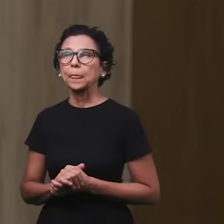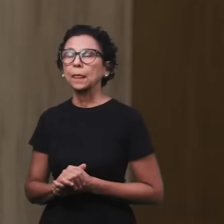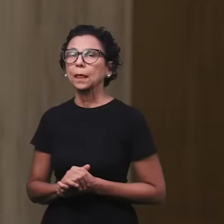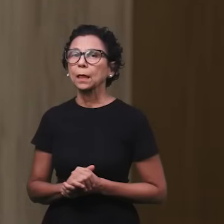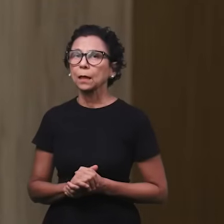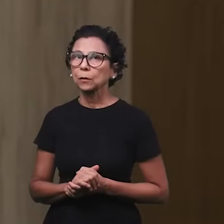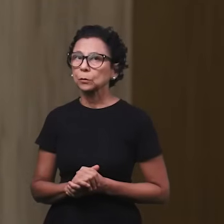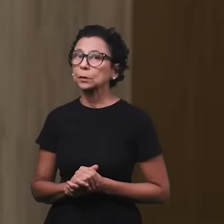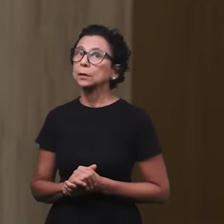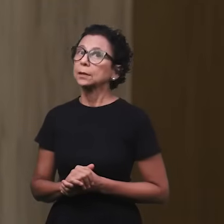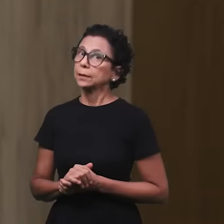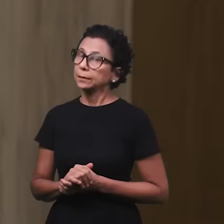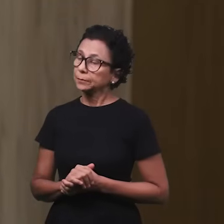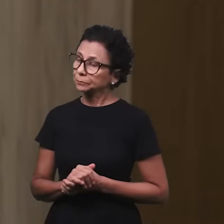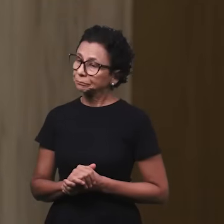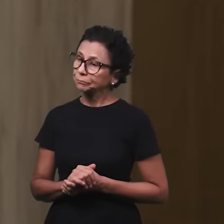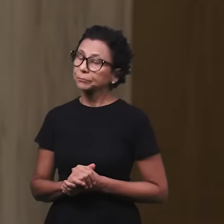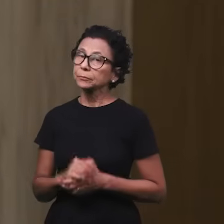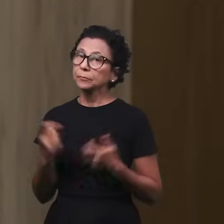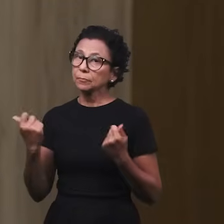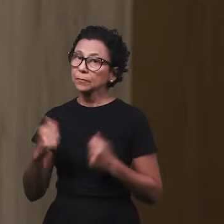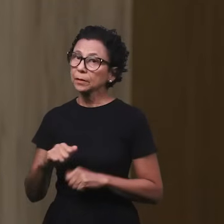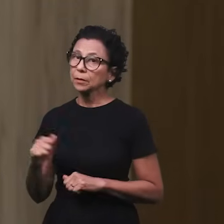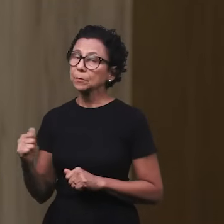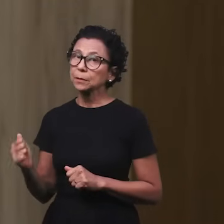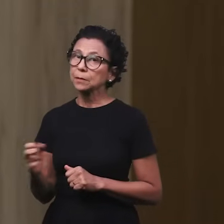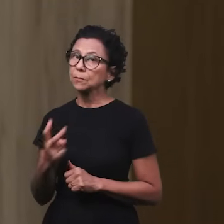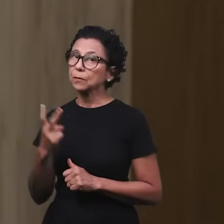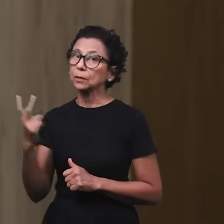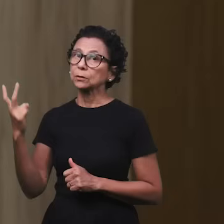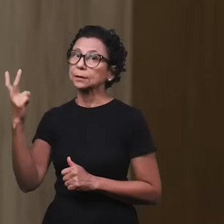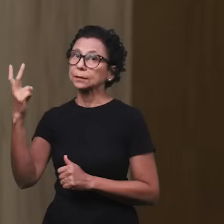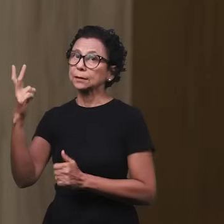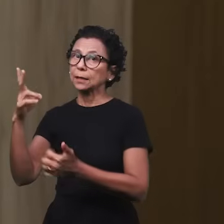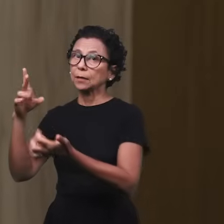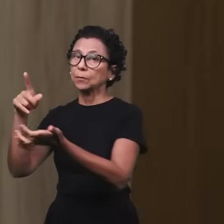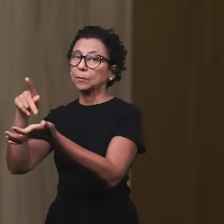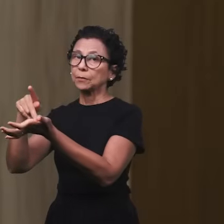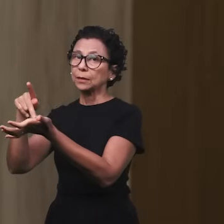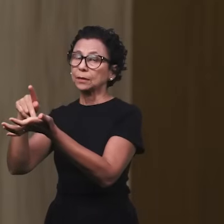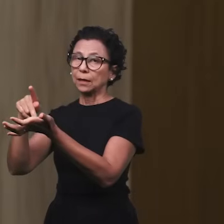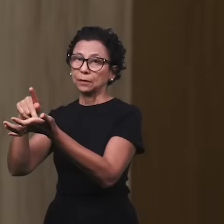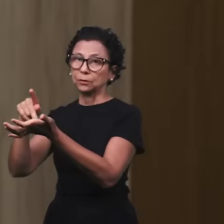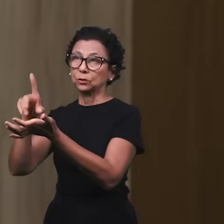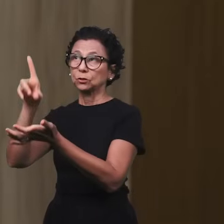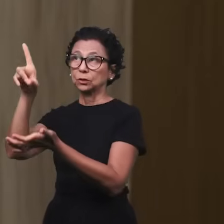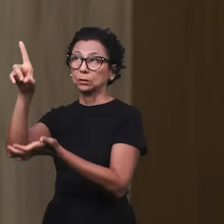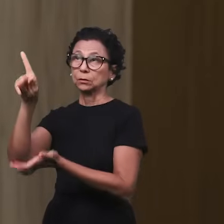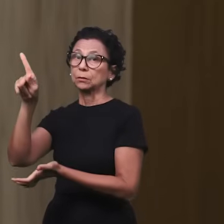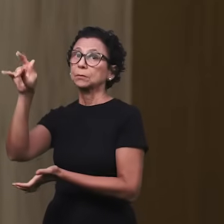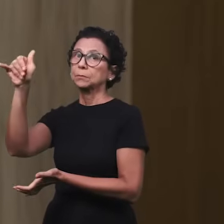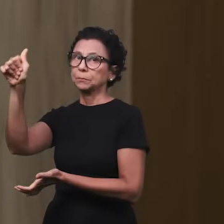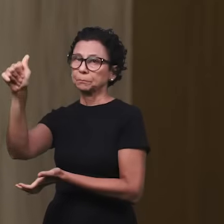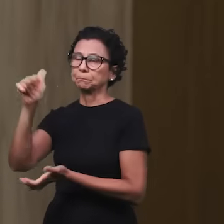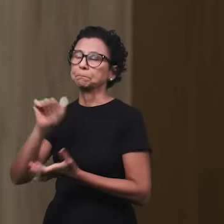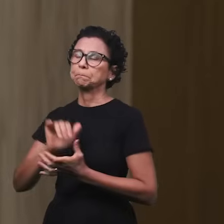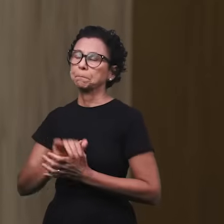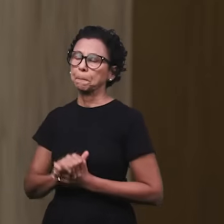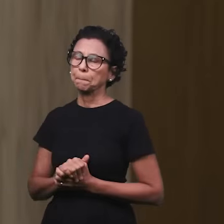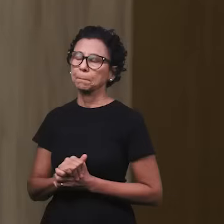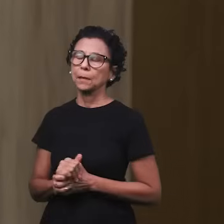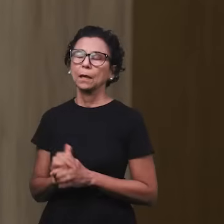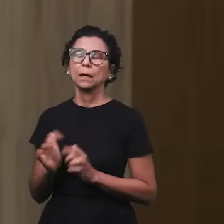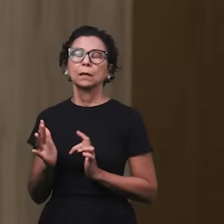permanecermos naquela verdade que o Pai tem para nos falar. Por isso é que todas as vezes que o Senhor Jesus